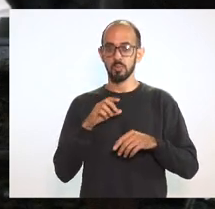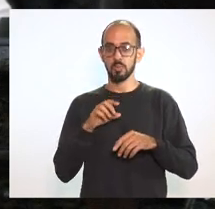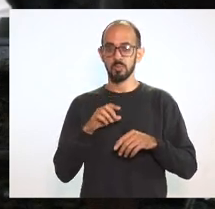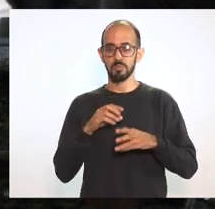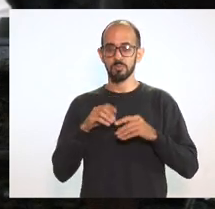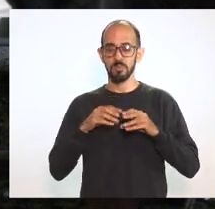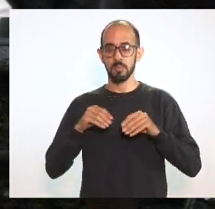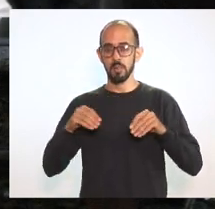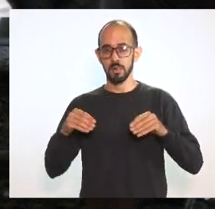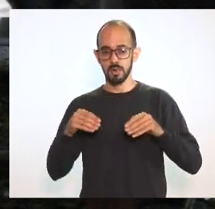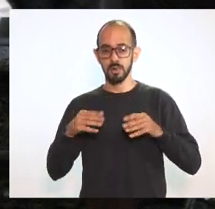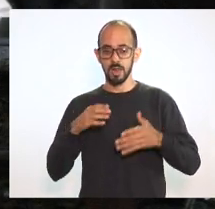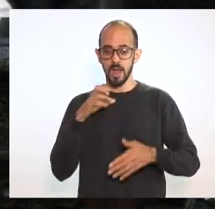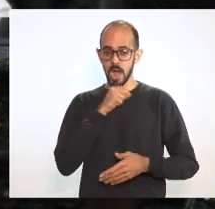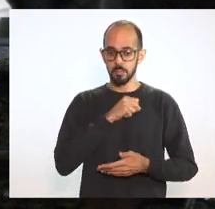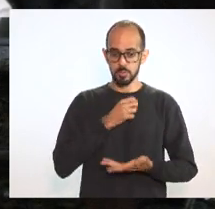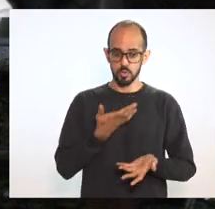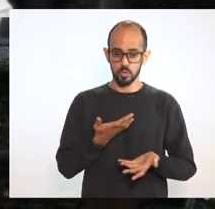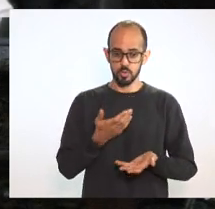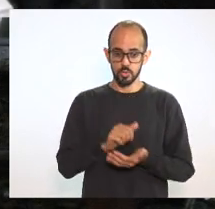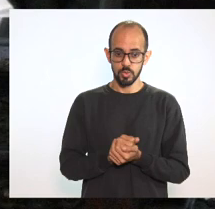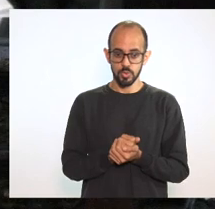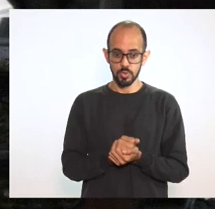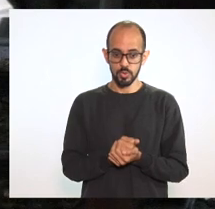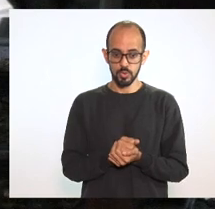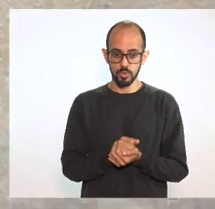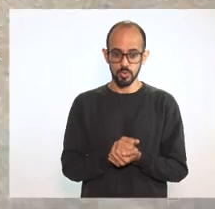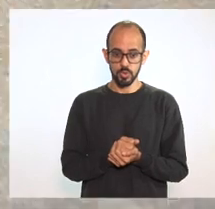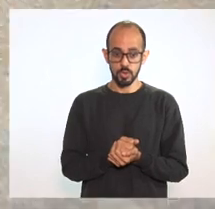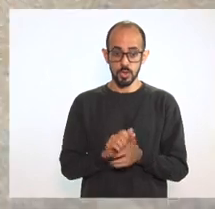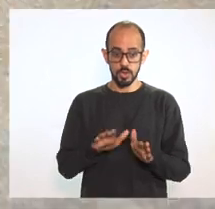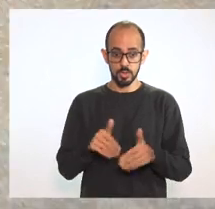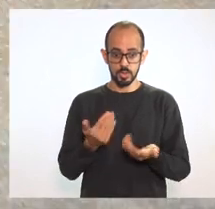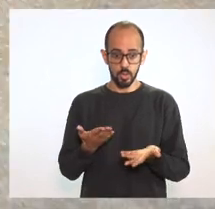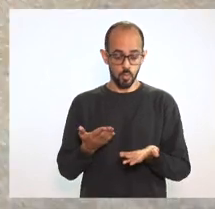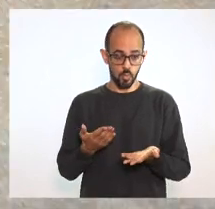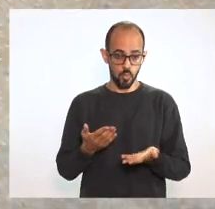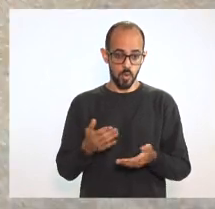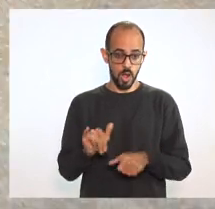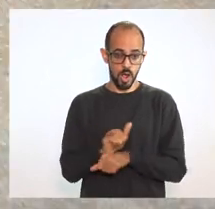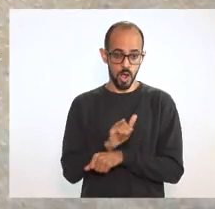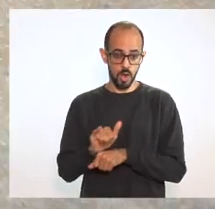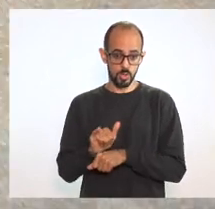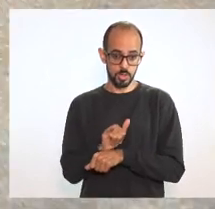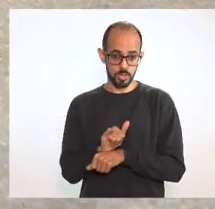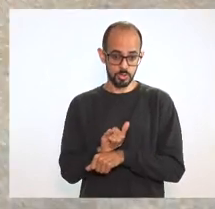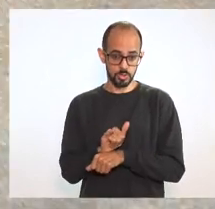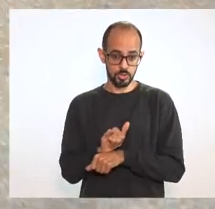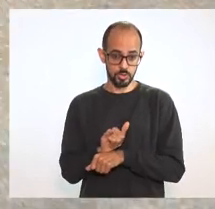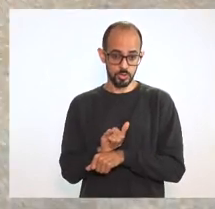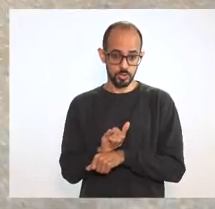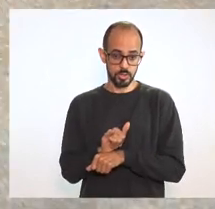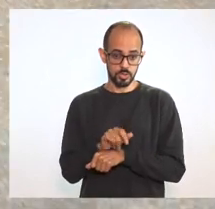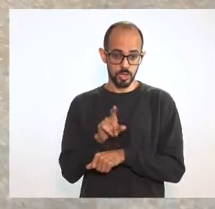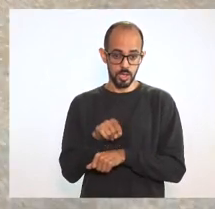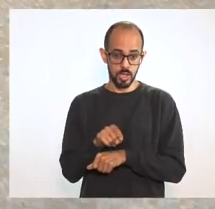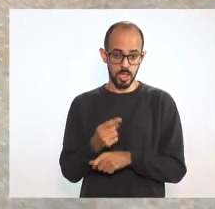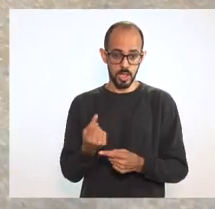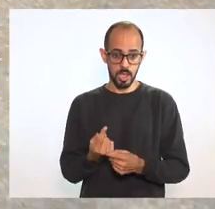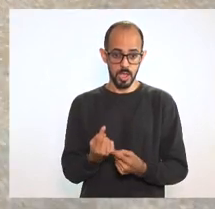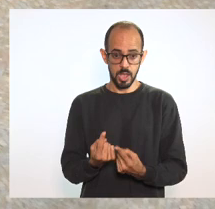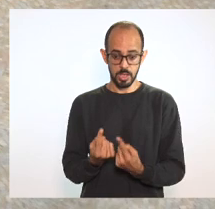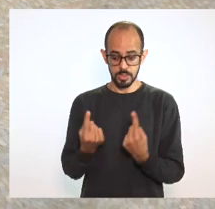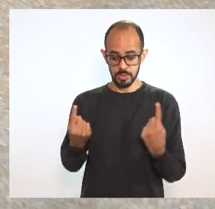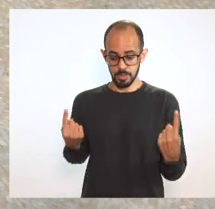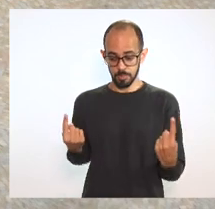Quero colher a opinião de Vossa Excelência. Vou seguir a opinião. Senhor presidente, a alternativa seria, então, apartar os dois e